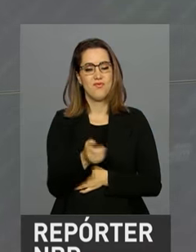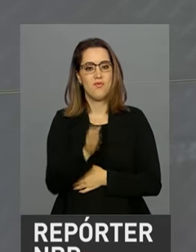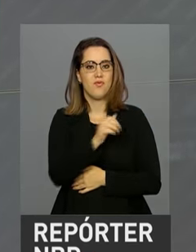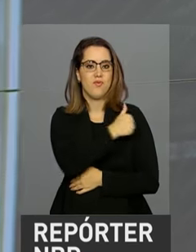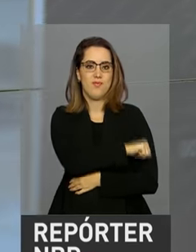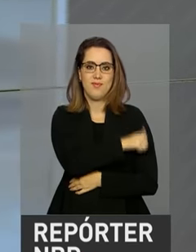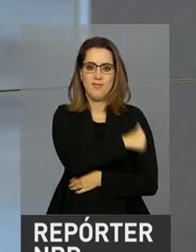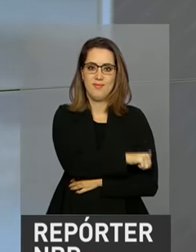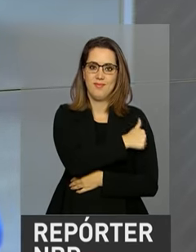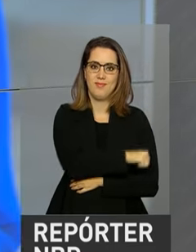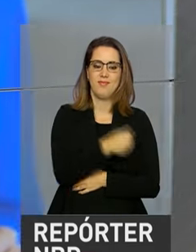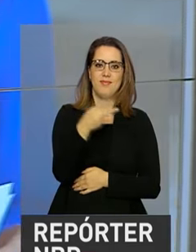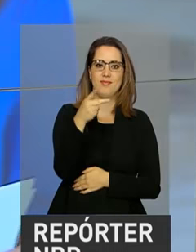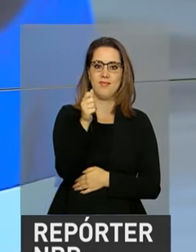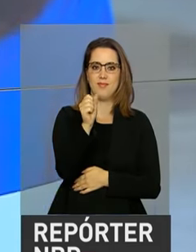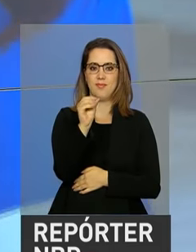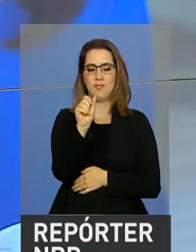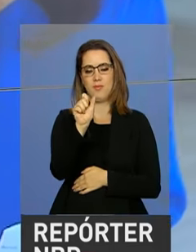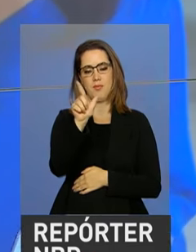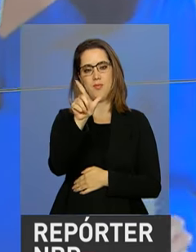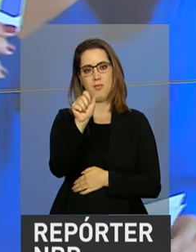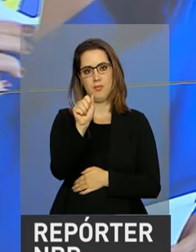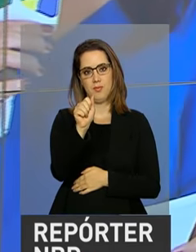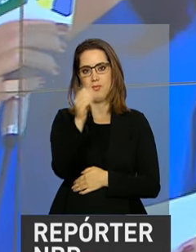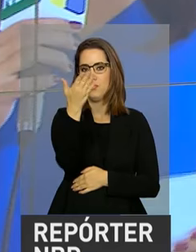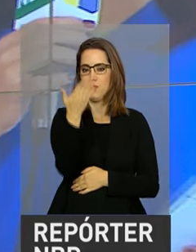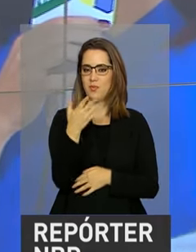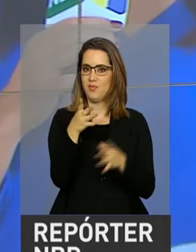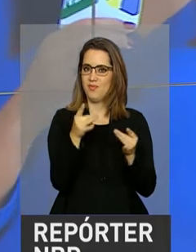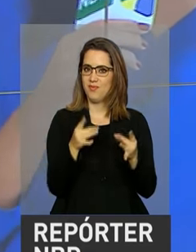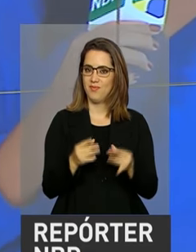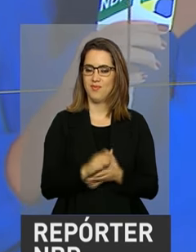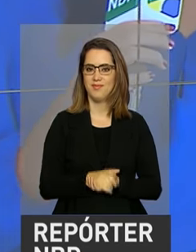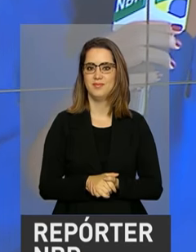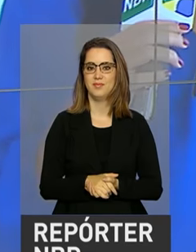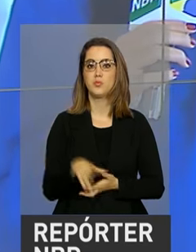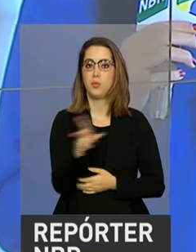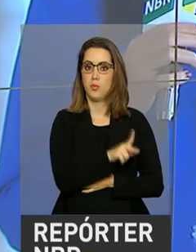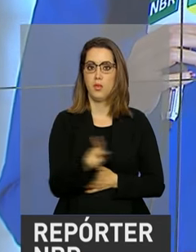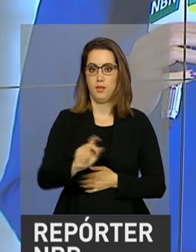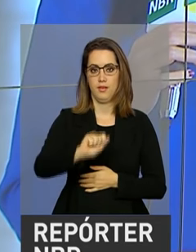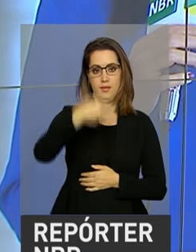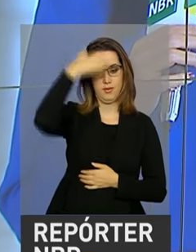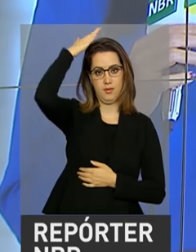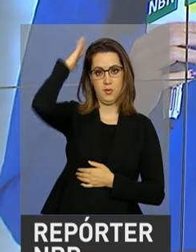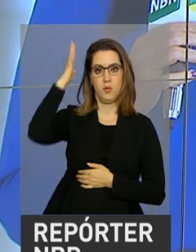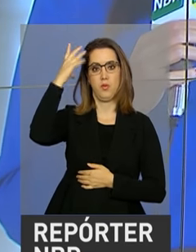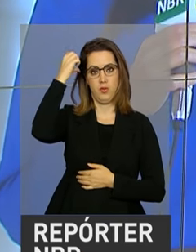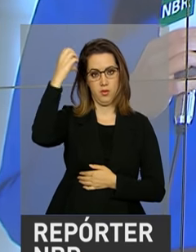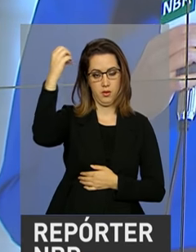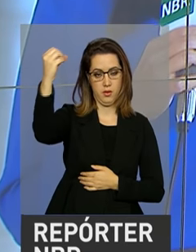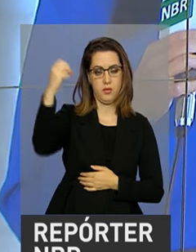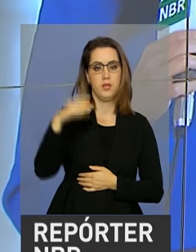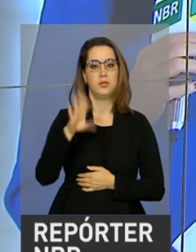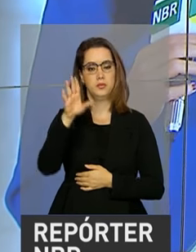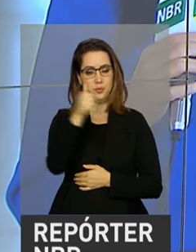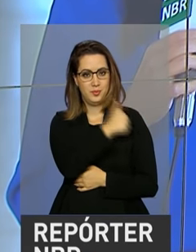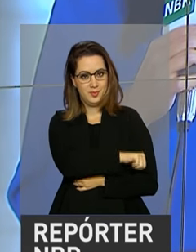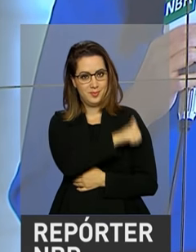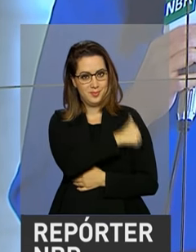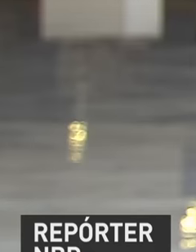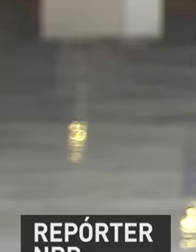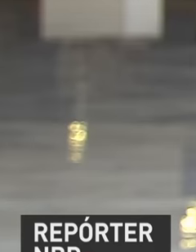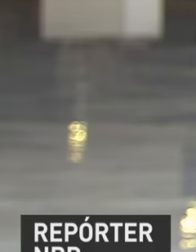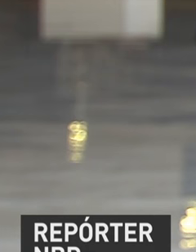Paula deor que tem Unos detalhes Oi Ola Oi Renata Pois é o presidente em exercício Michel Temer embarca daqui a pouco para o rio lá ele